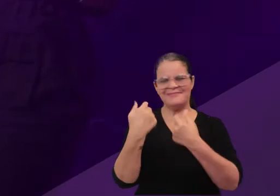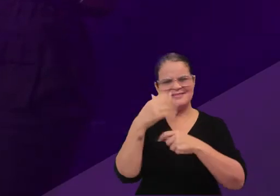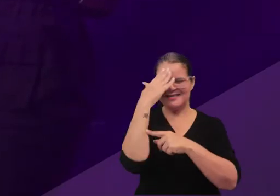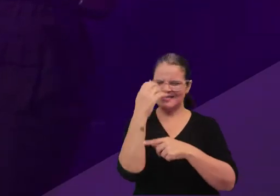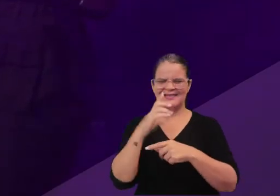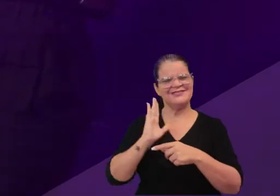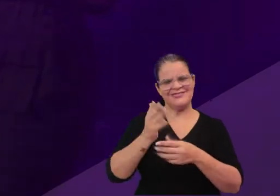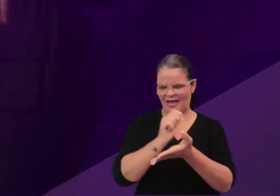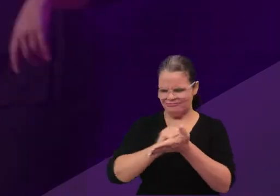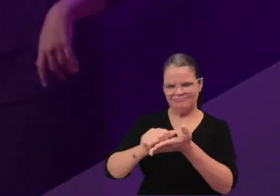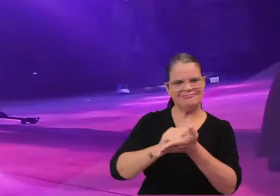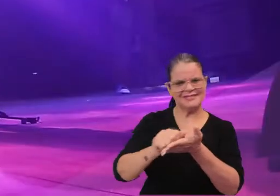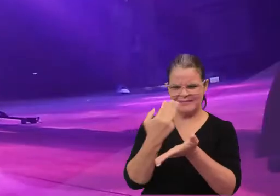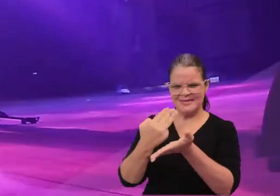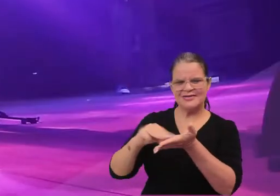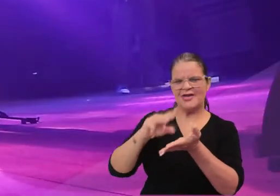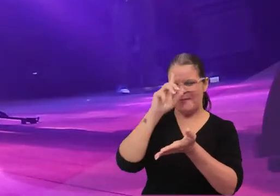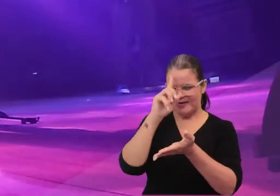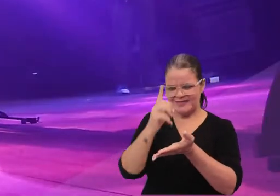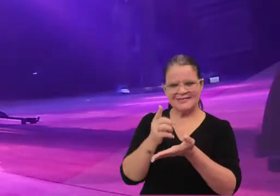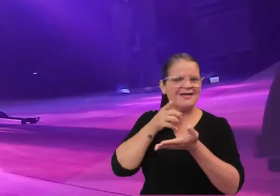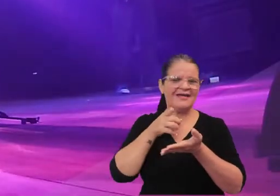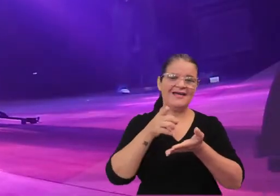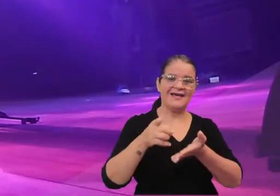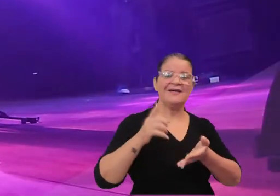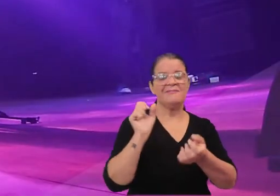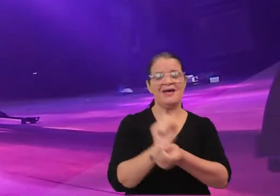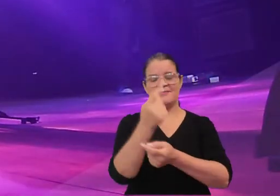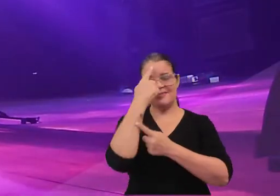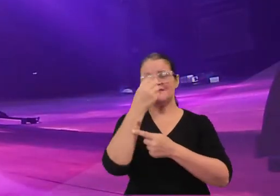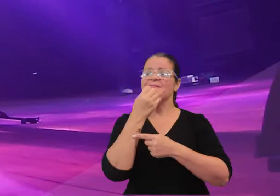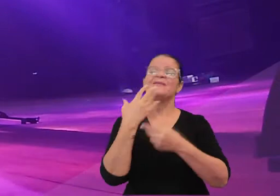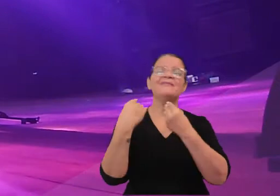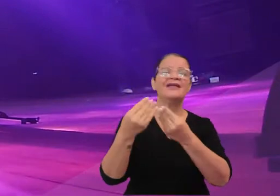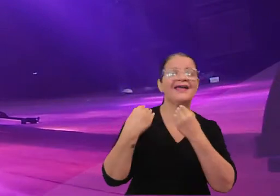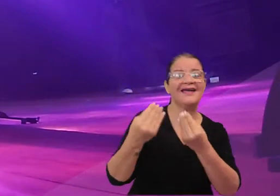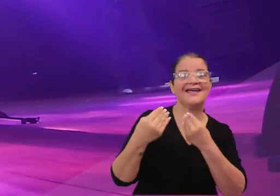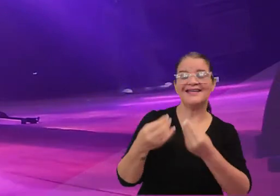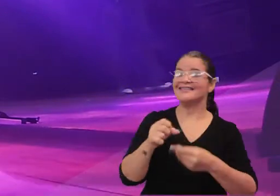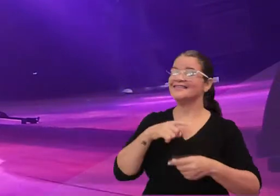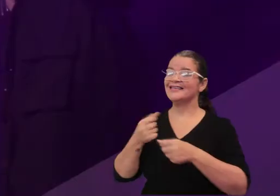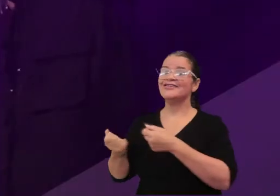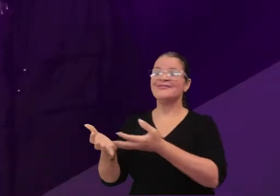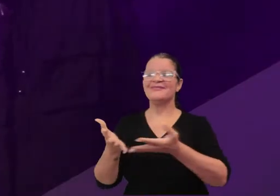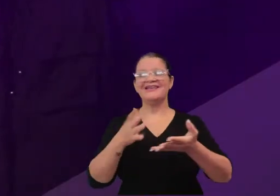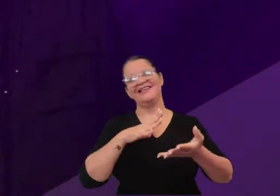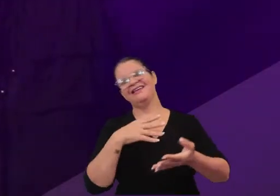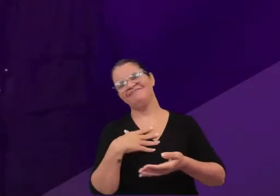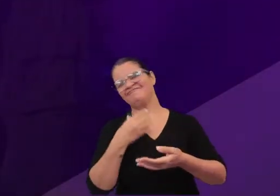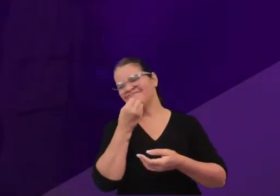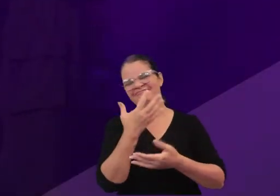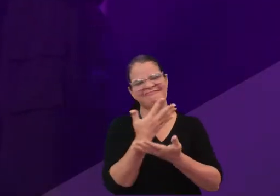o rolê. Ninguém precisa saber, já vou deletar essa mensagem pra você.